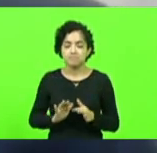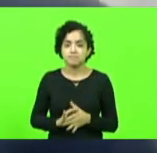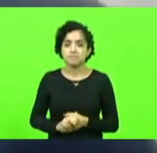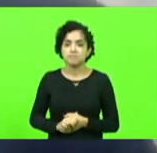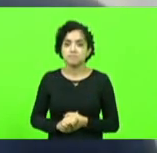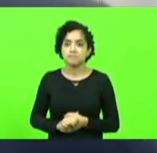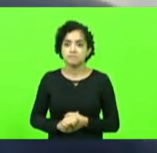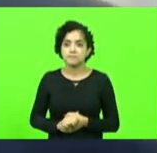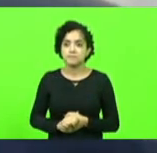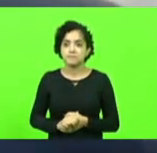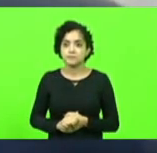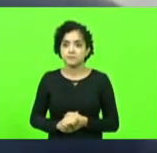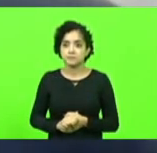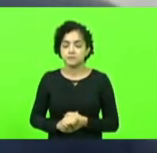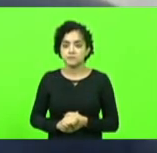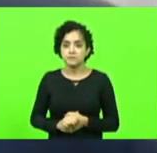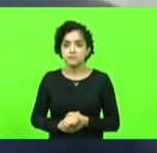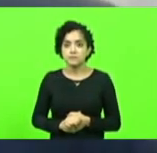de escutar palavras aí